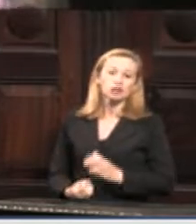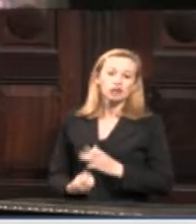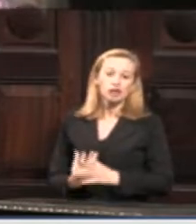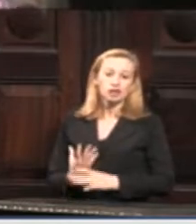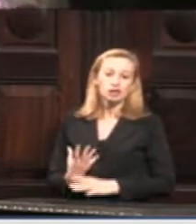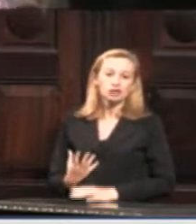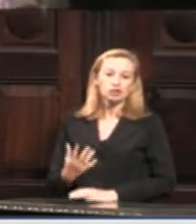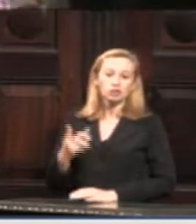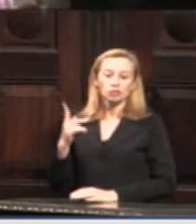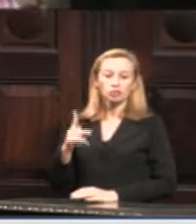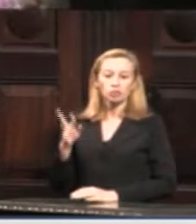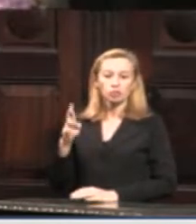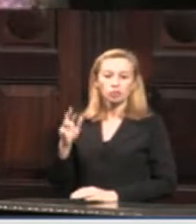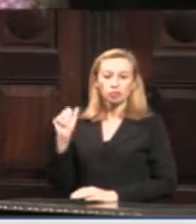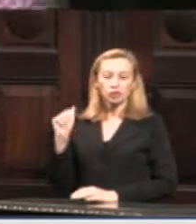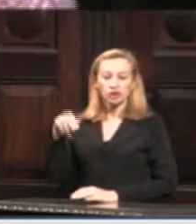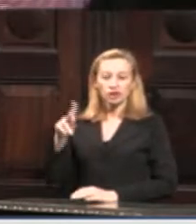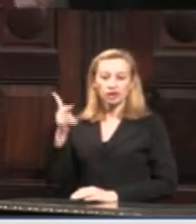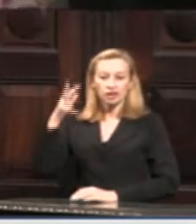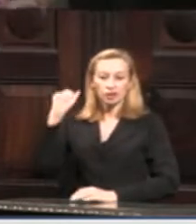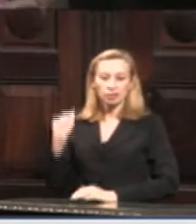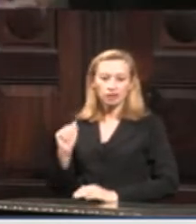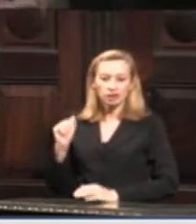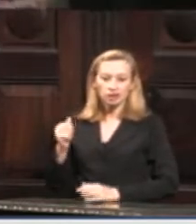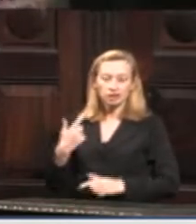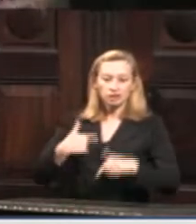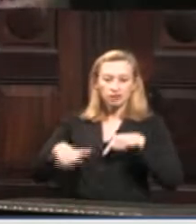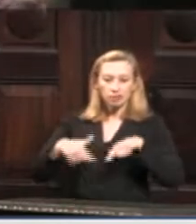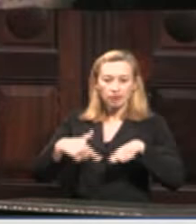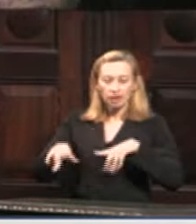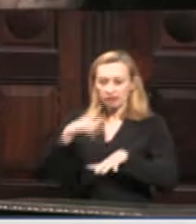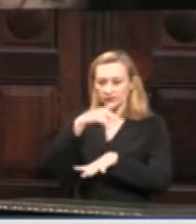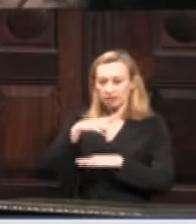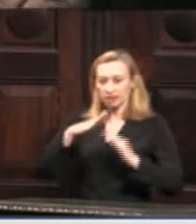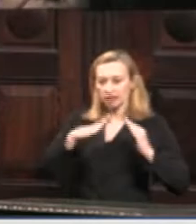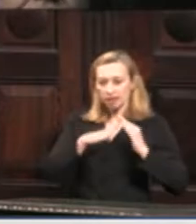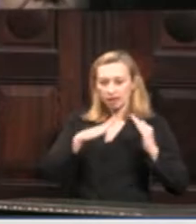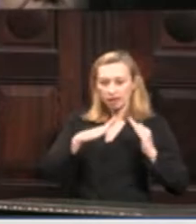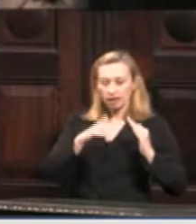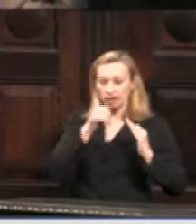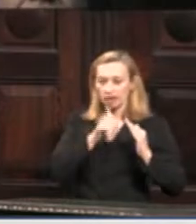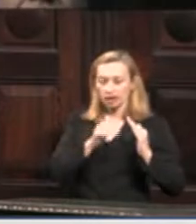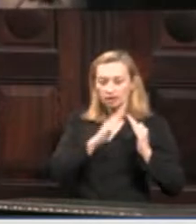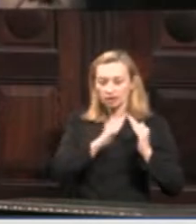Familiar contra a Mulher e estabelece diretrizes para a promoção de ações de